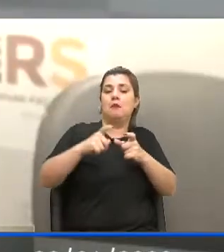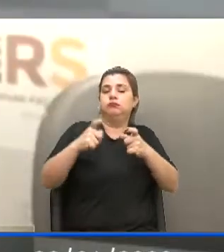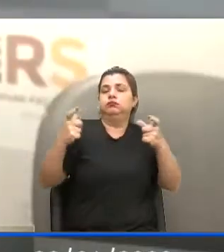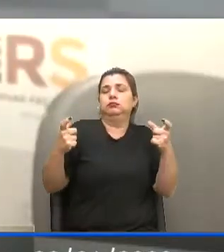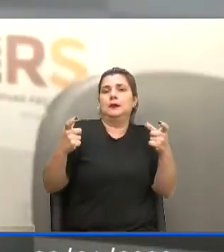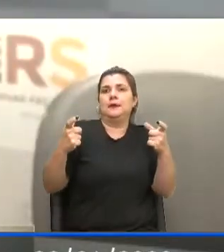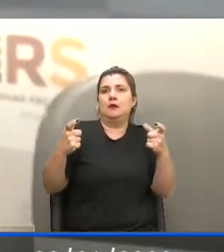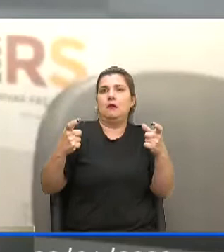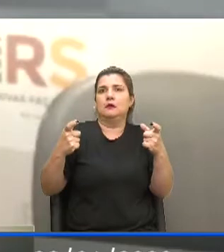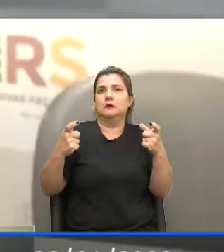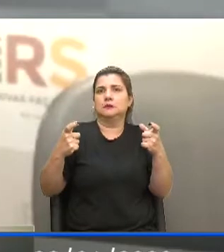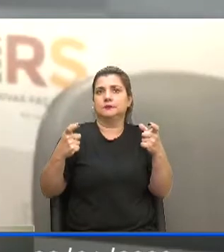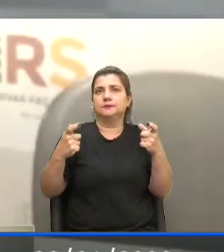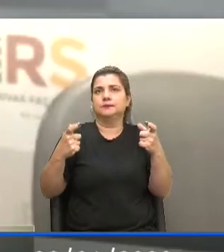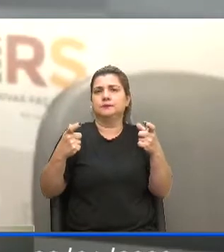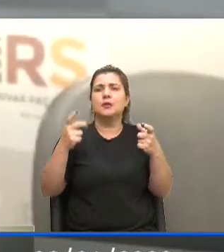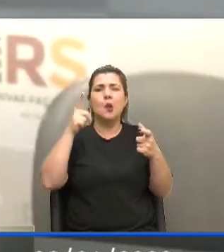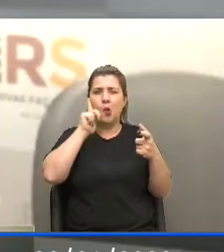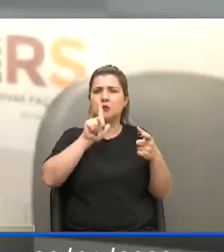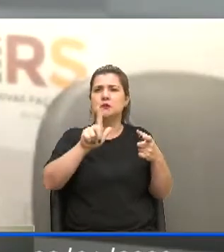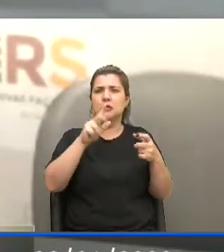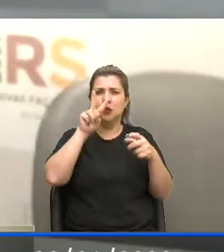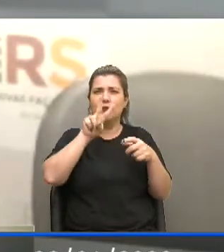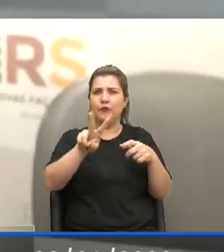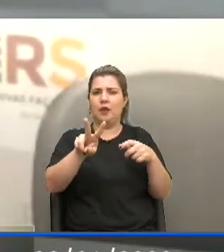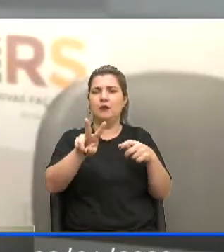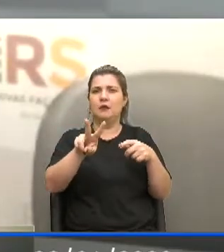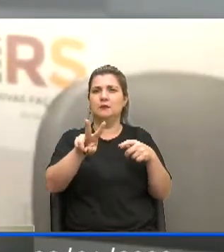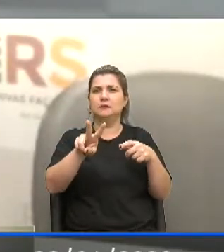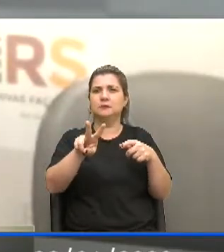Abre um pouquinho mais alto. Vocês estão conseguindo enxergar ela aí?